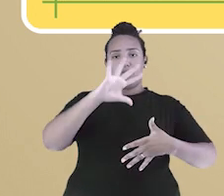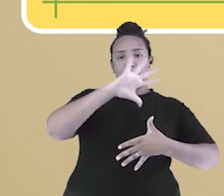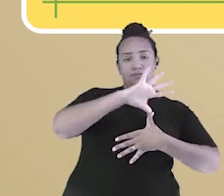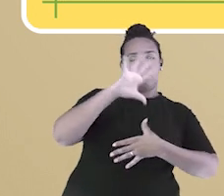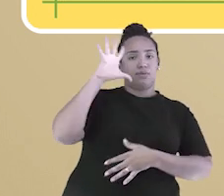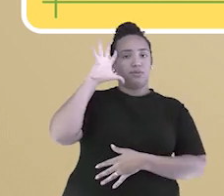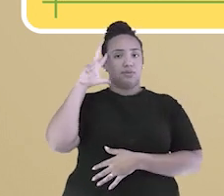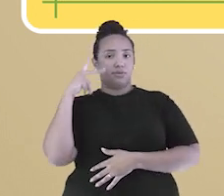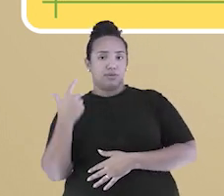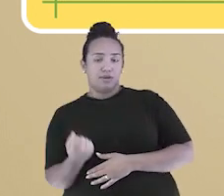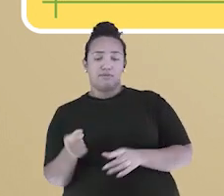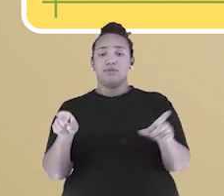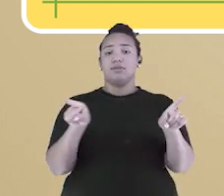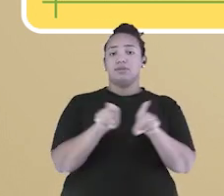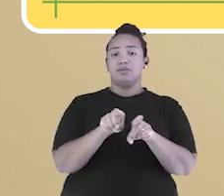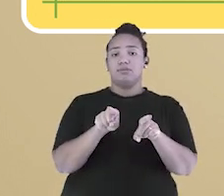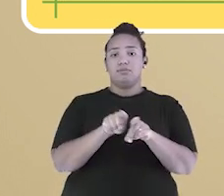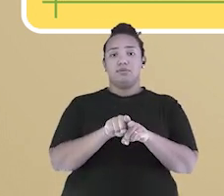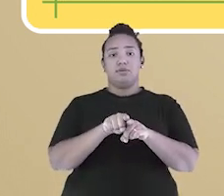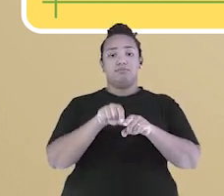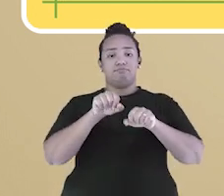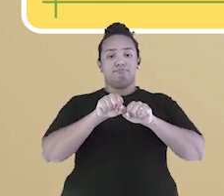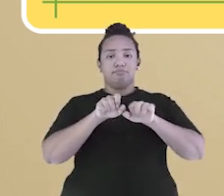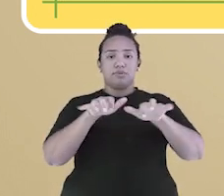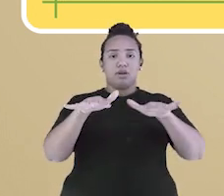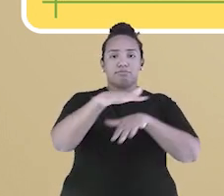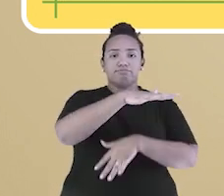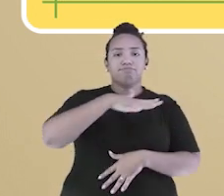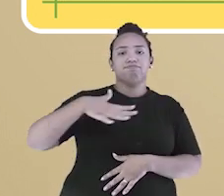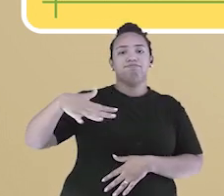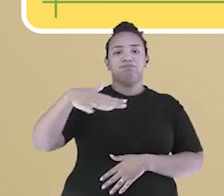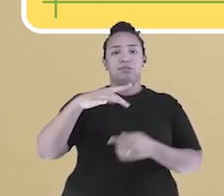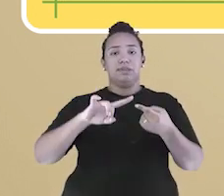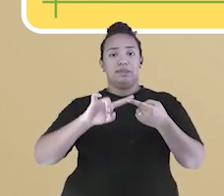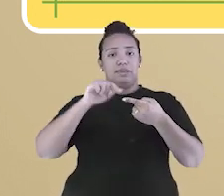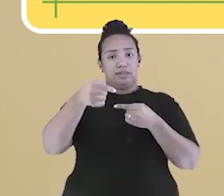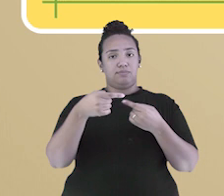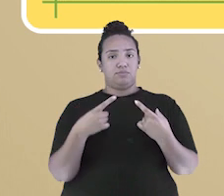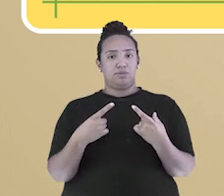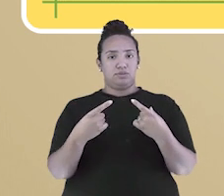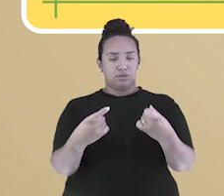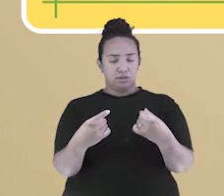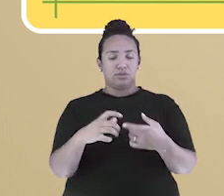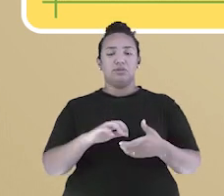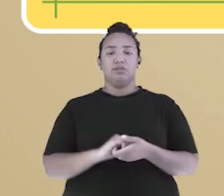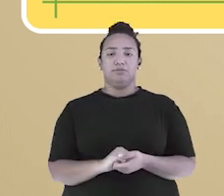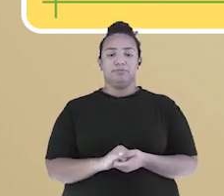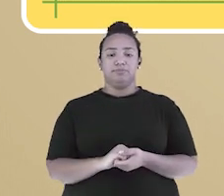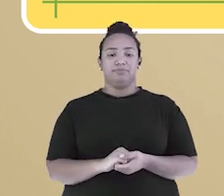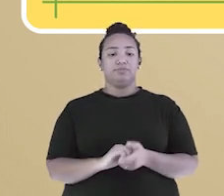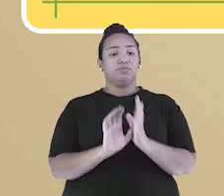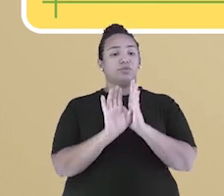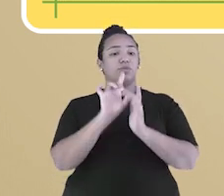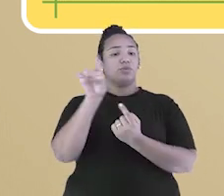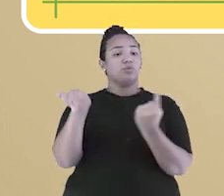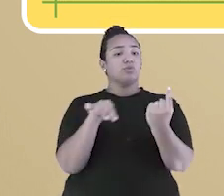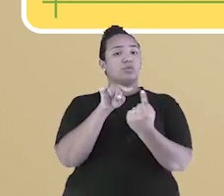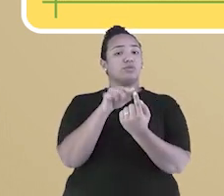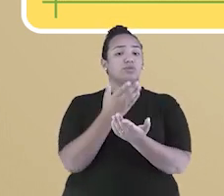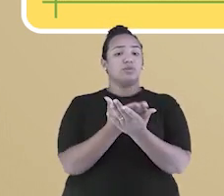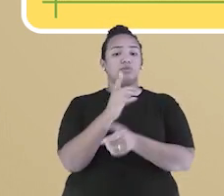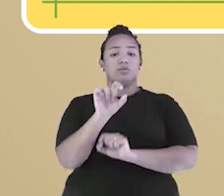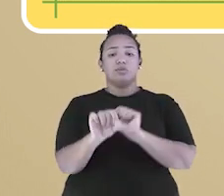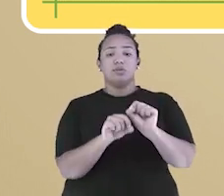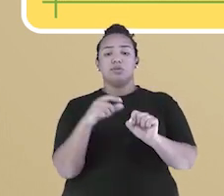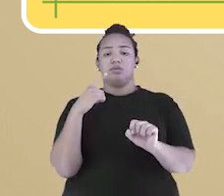múltiplas regionalizações a partir do pós-guerra. Tendo como objetivo da aula tratar sobre conceitos envolvendo a organização